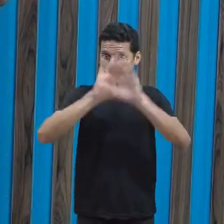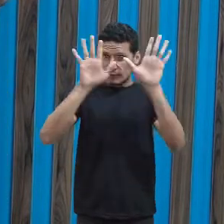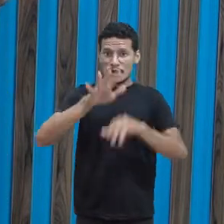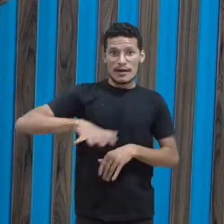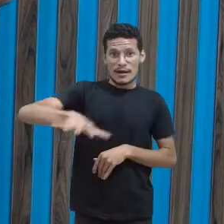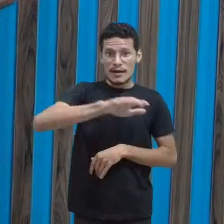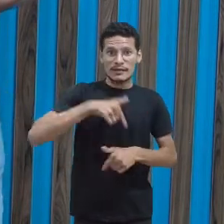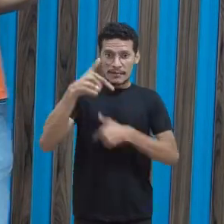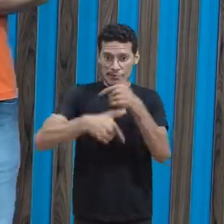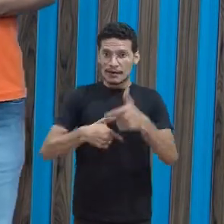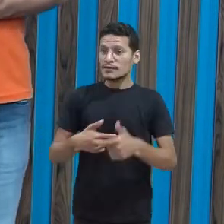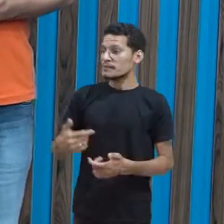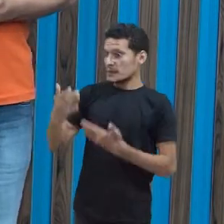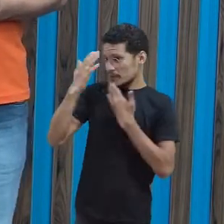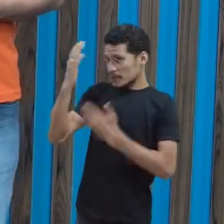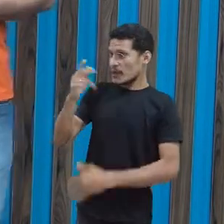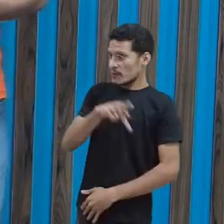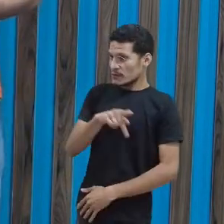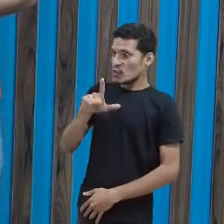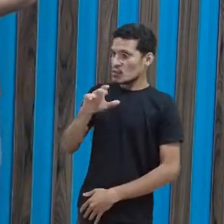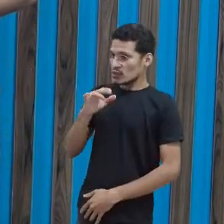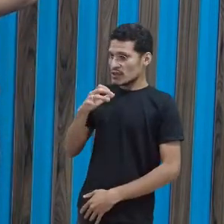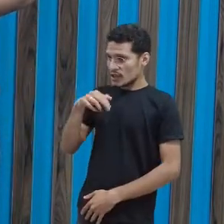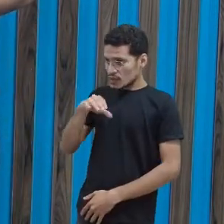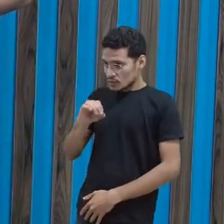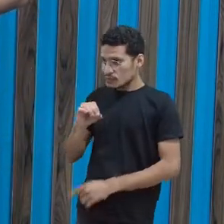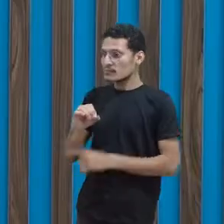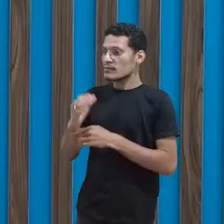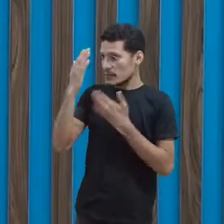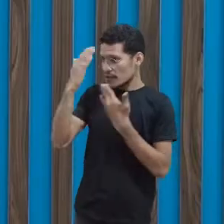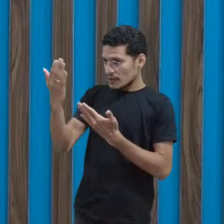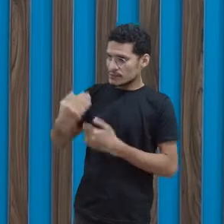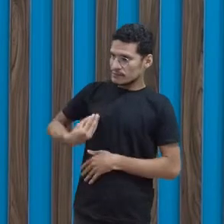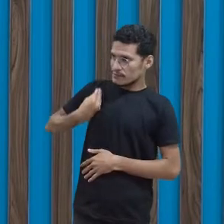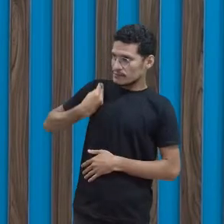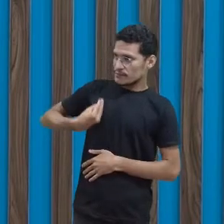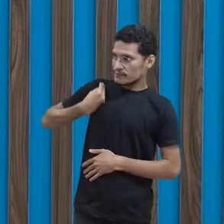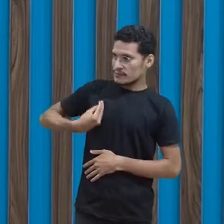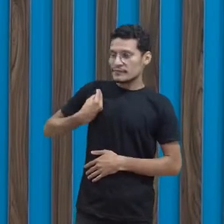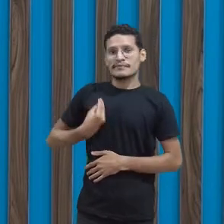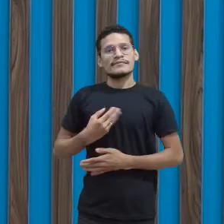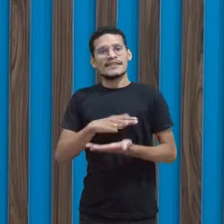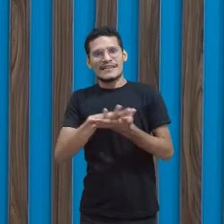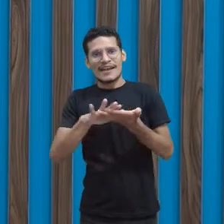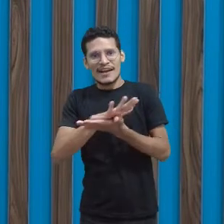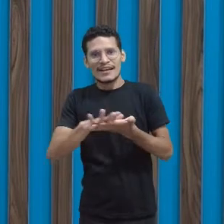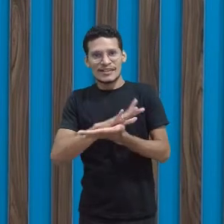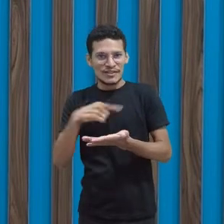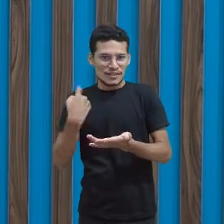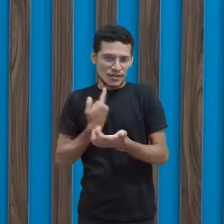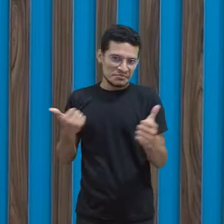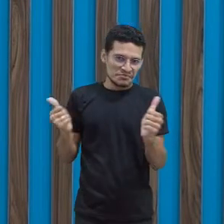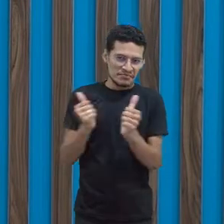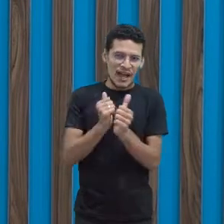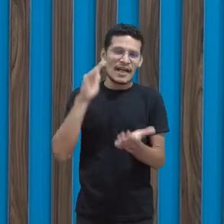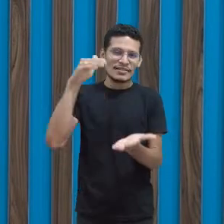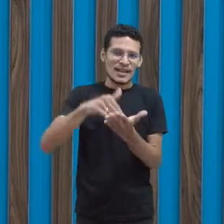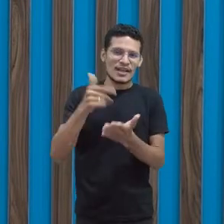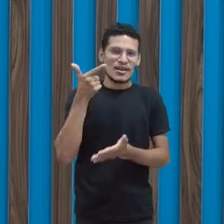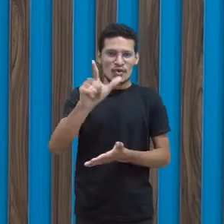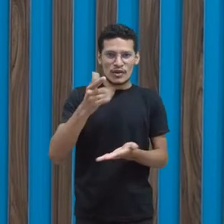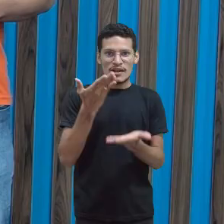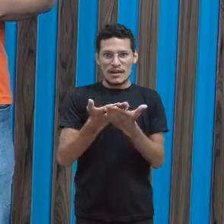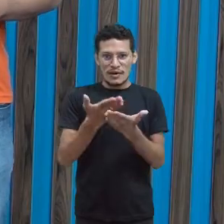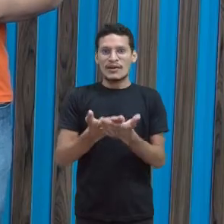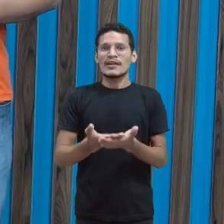Luciano, muito obrigado por sua presença aqui conosco. Nada, tamo junto e até mais, gente.